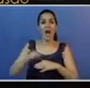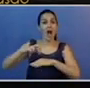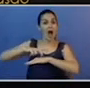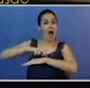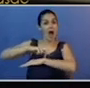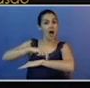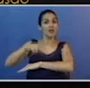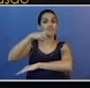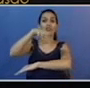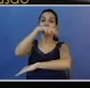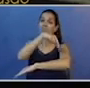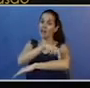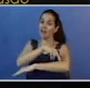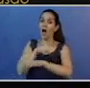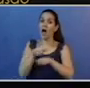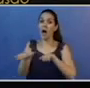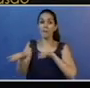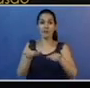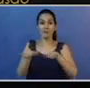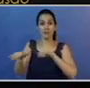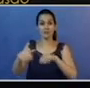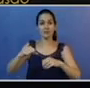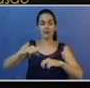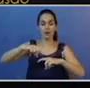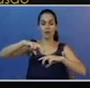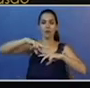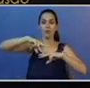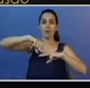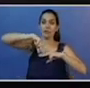a patinação e ainda o surf ou o skate.